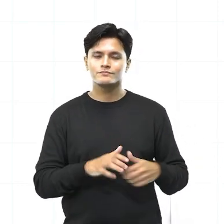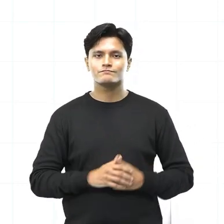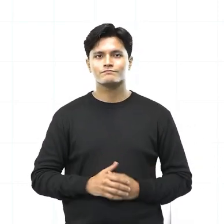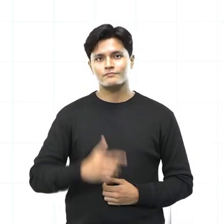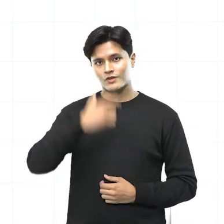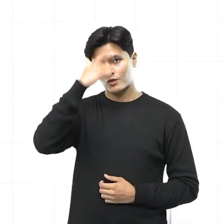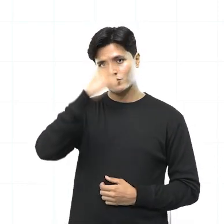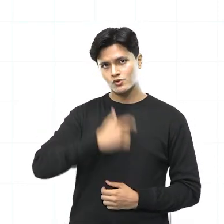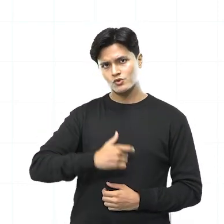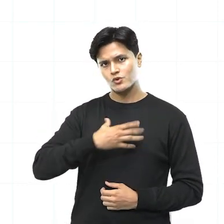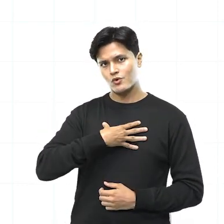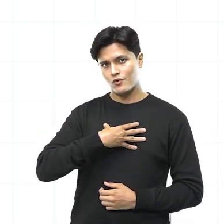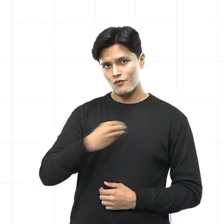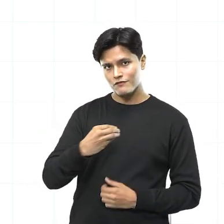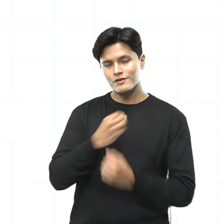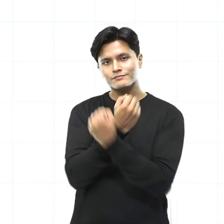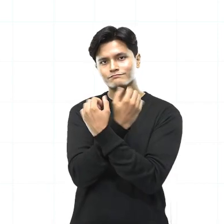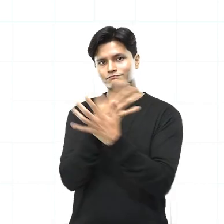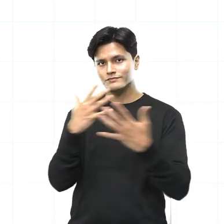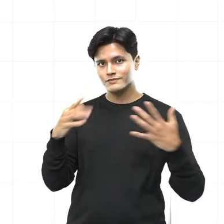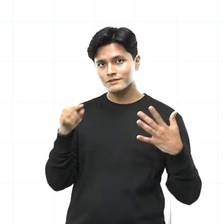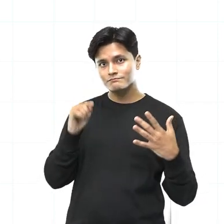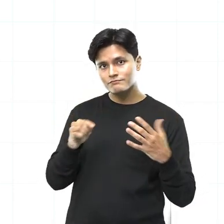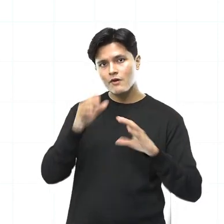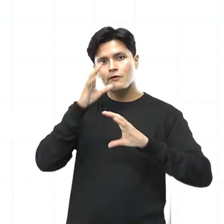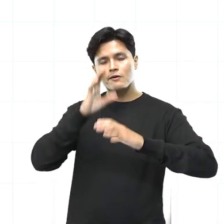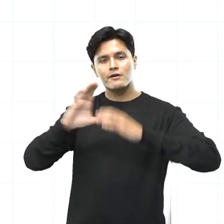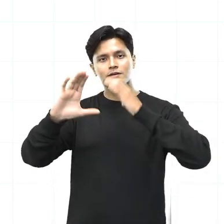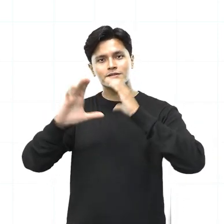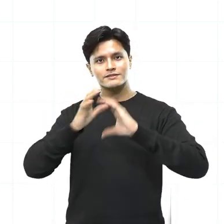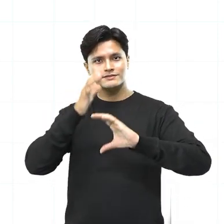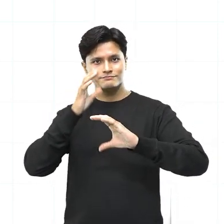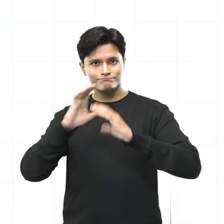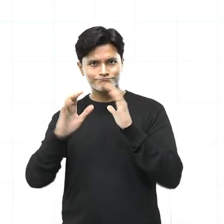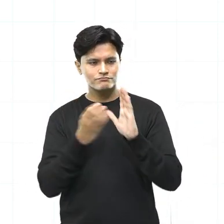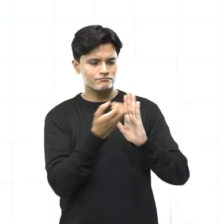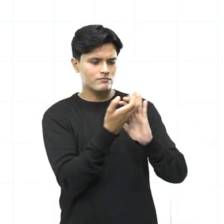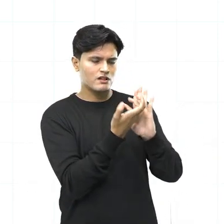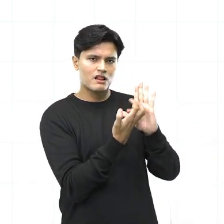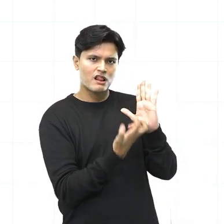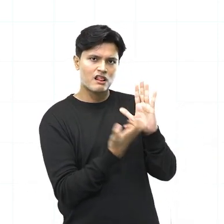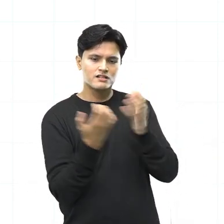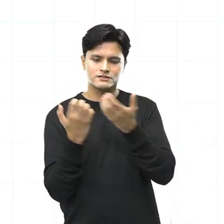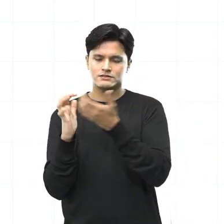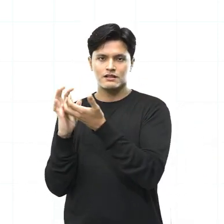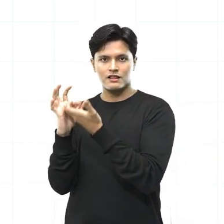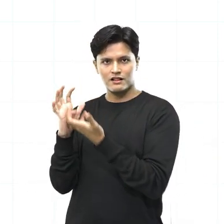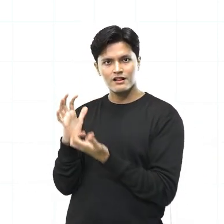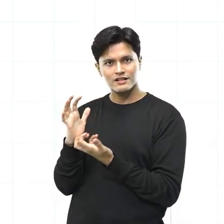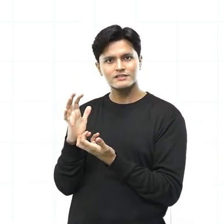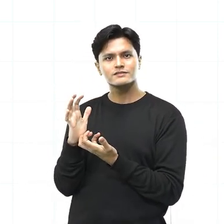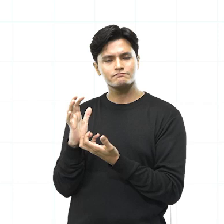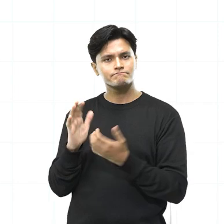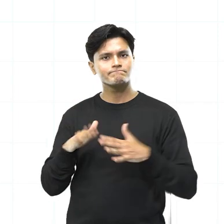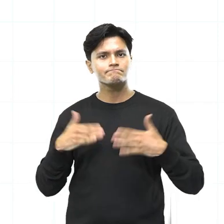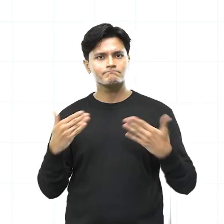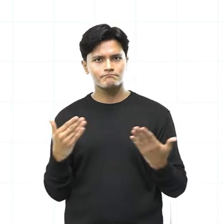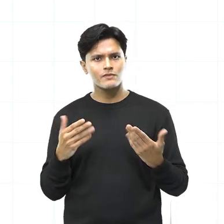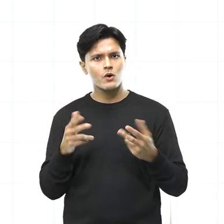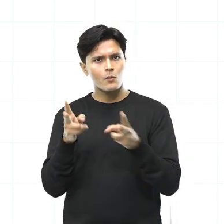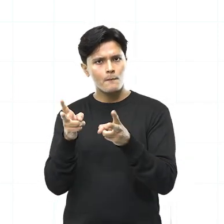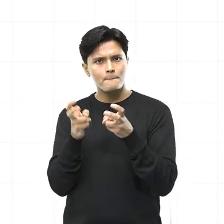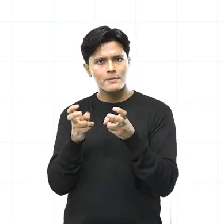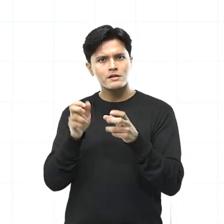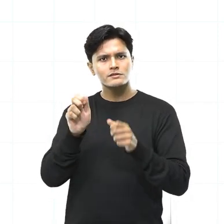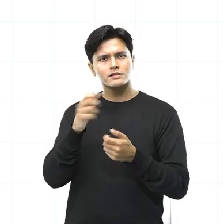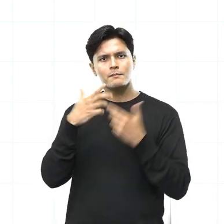sou o fio das matas, cantor da mão grossa, né? Então, veja como ele faz essa linguagem